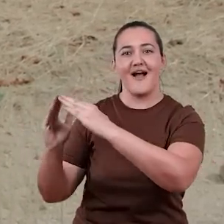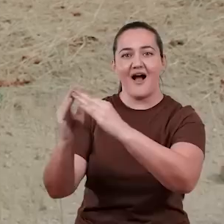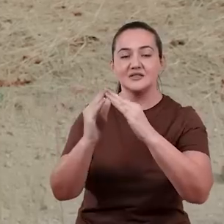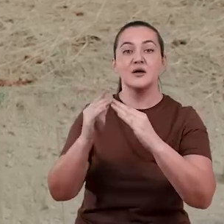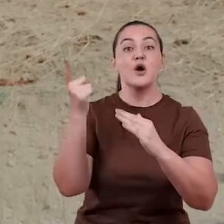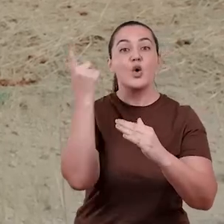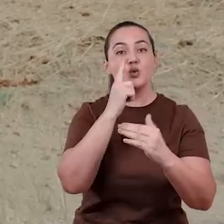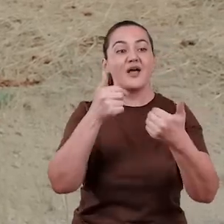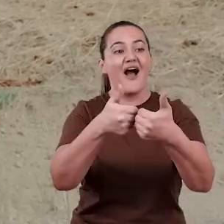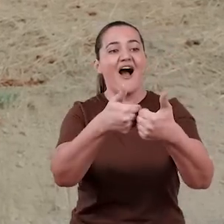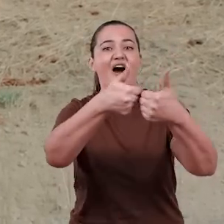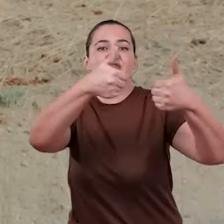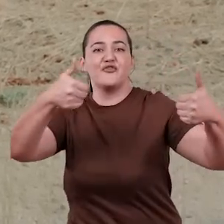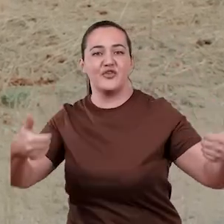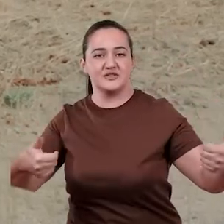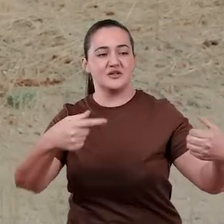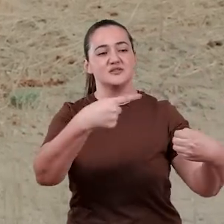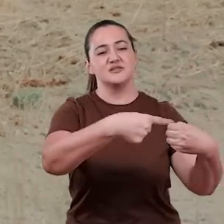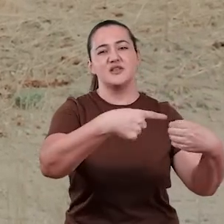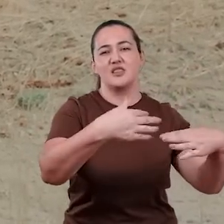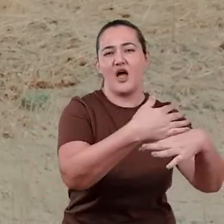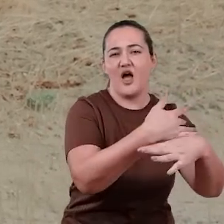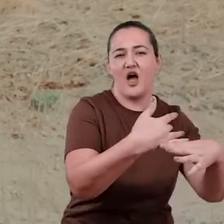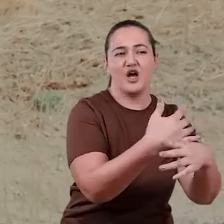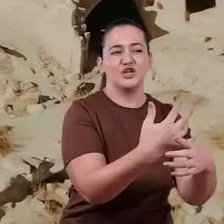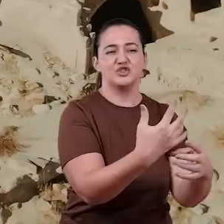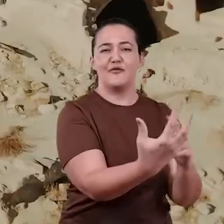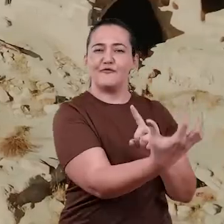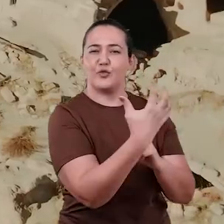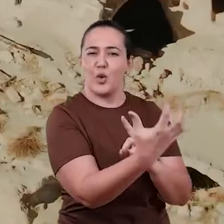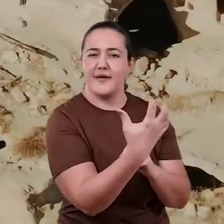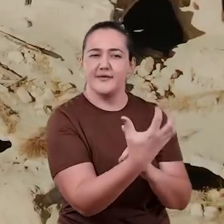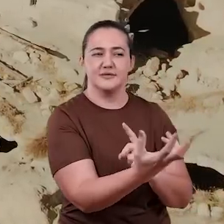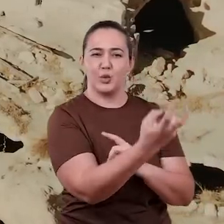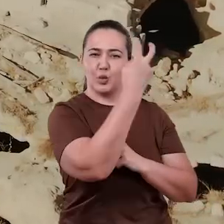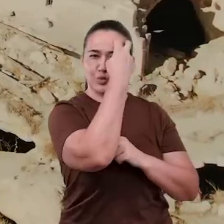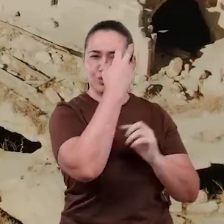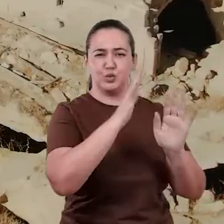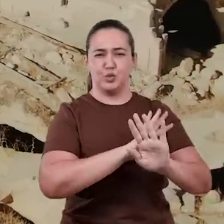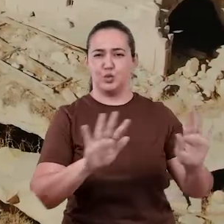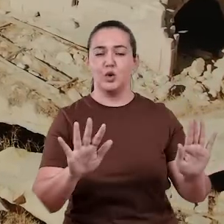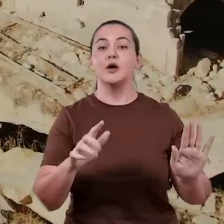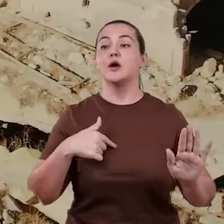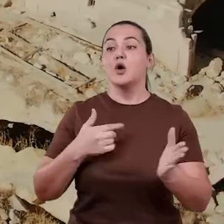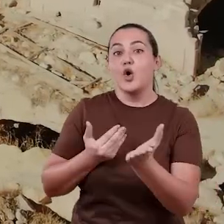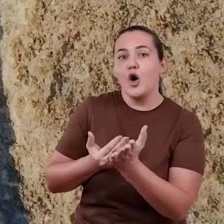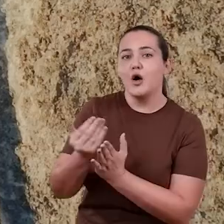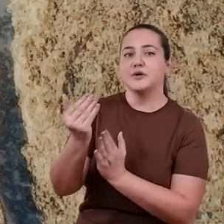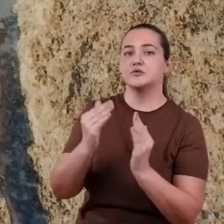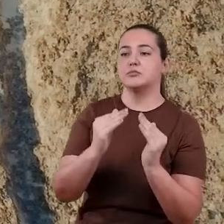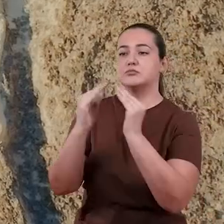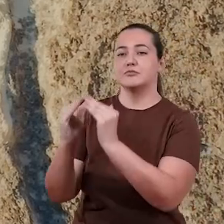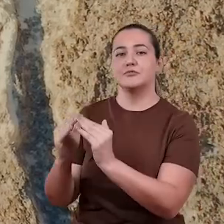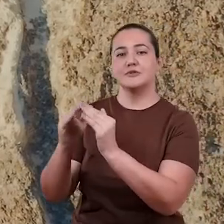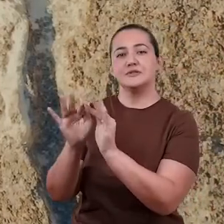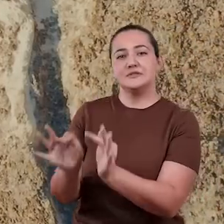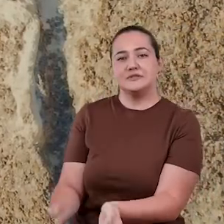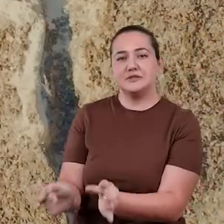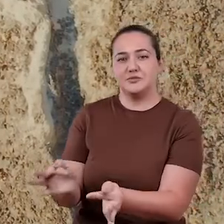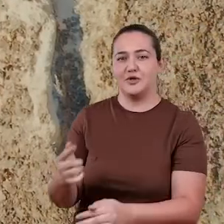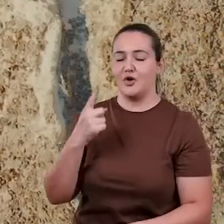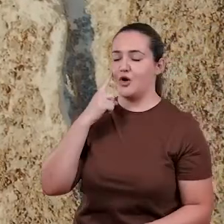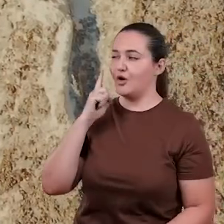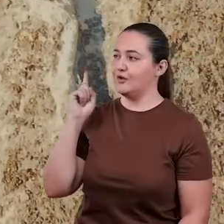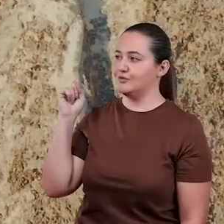gregos, acabavam vindo para cá. Por esta razão, todas essas cavernas que vocês estão vendo aqui foram adaptadas,